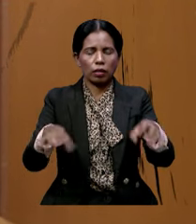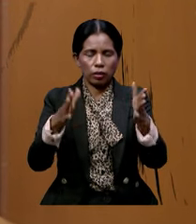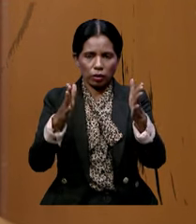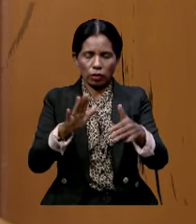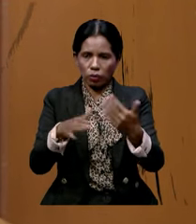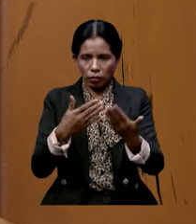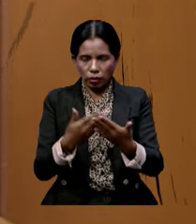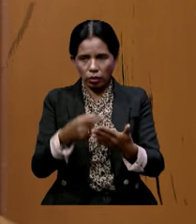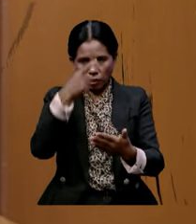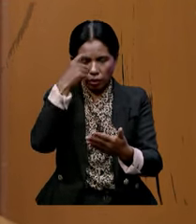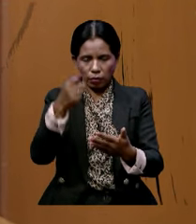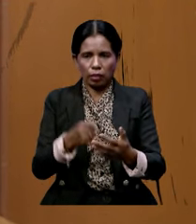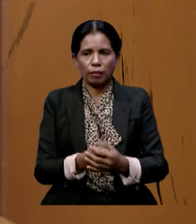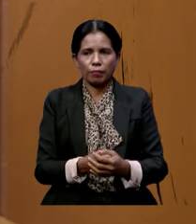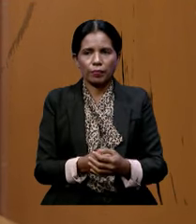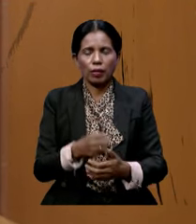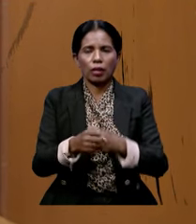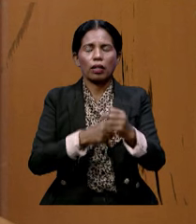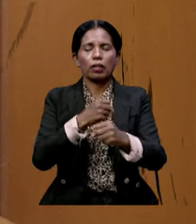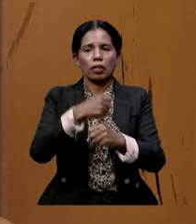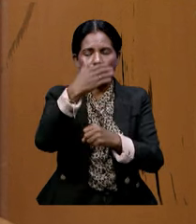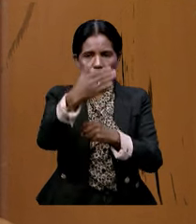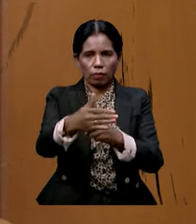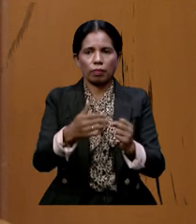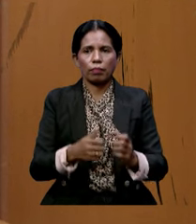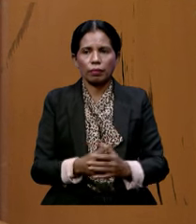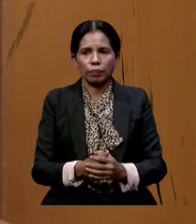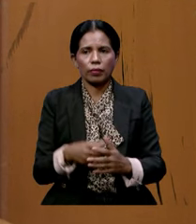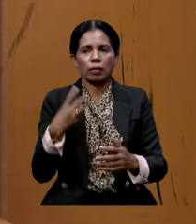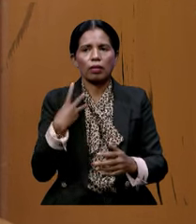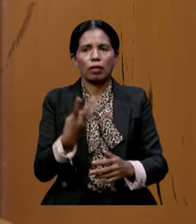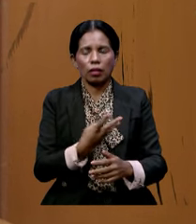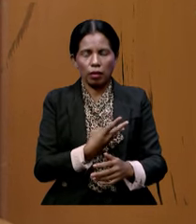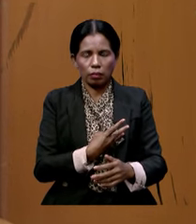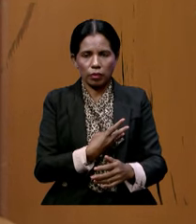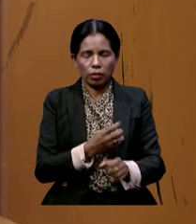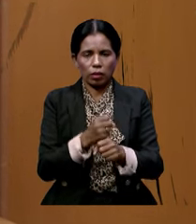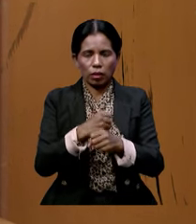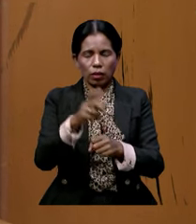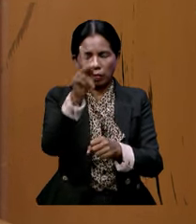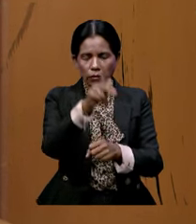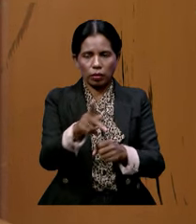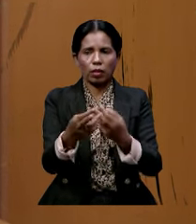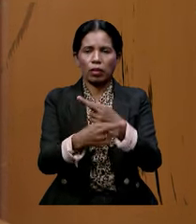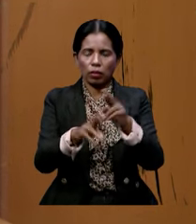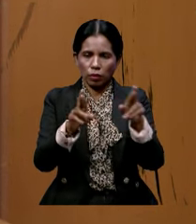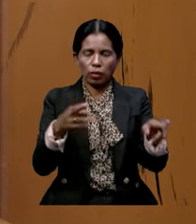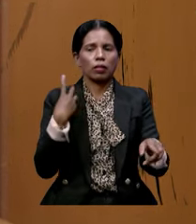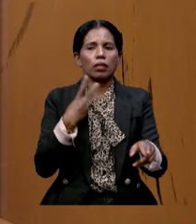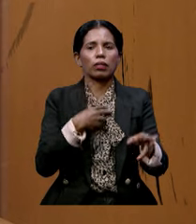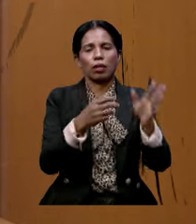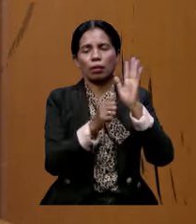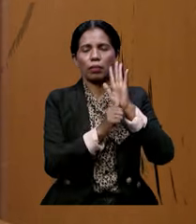siraninian. Também nem maga, tina oi, a mim, se a pesquisa, e resultado uma quita se